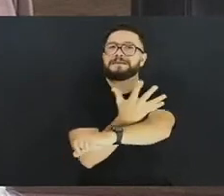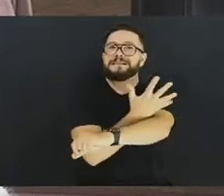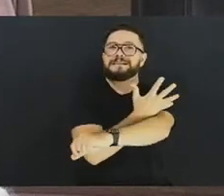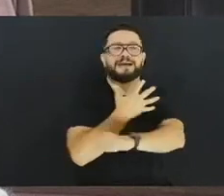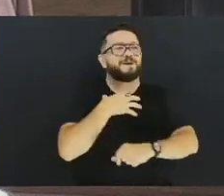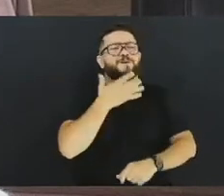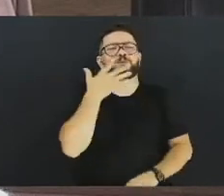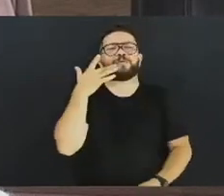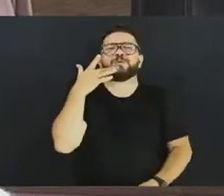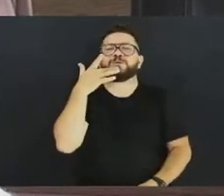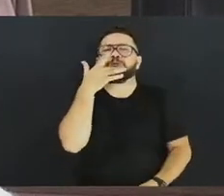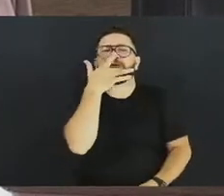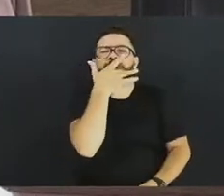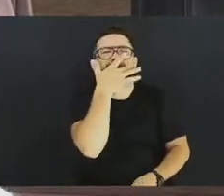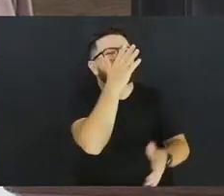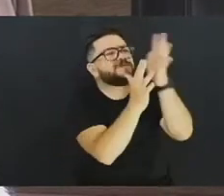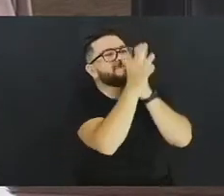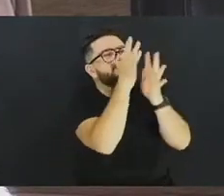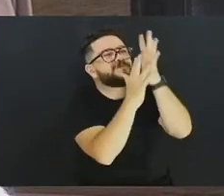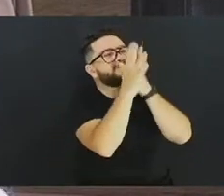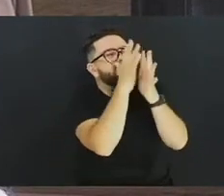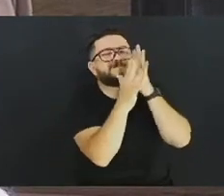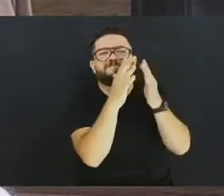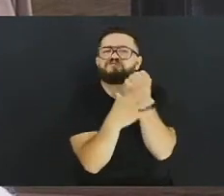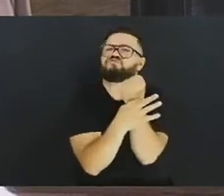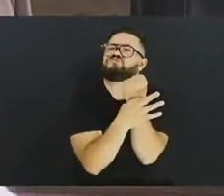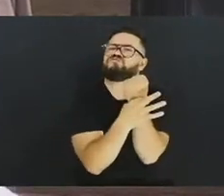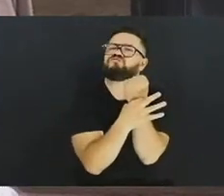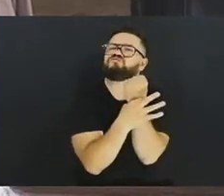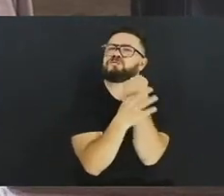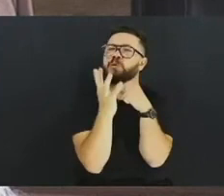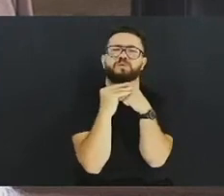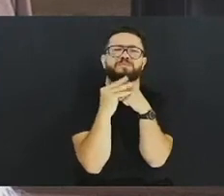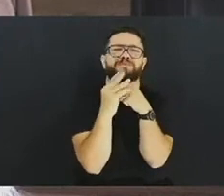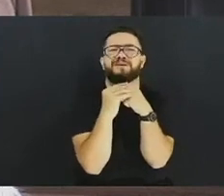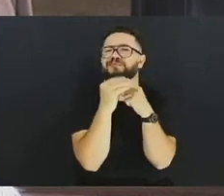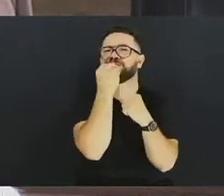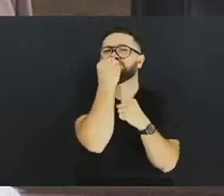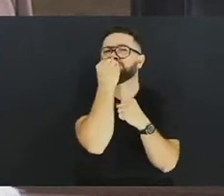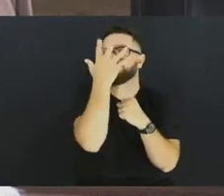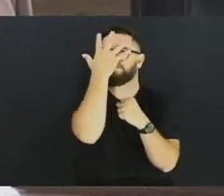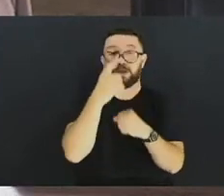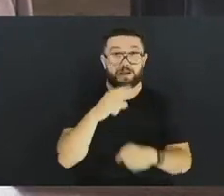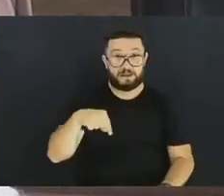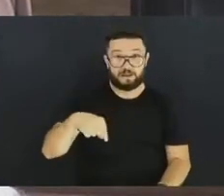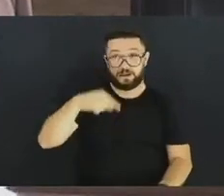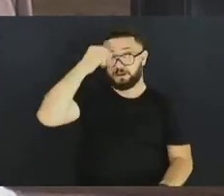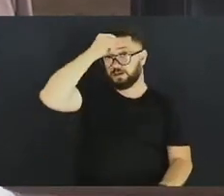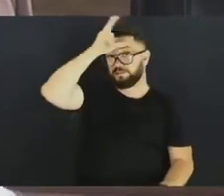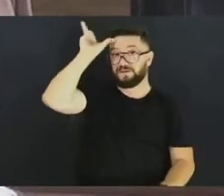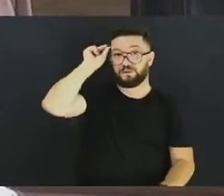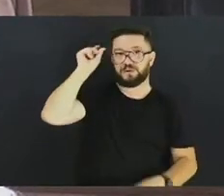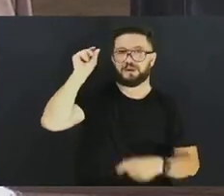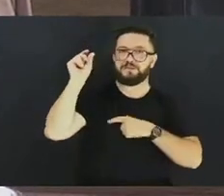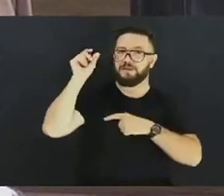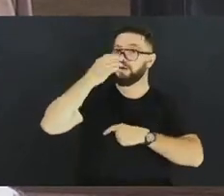senhor falar sobre esse tema, com tanta segurança, com tanto conhecimento. Aqui em Curitiba, a gente tem um prefeito que é bastante fã desse tema